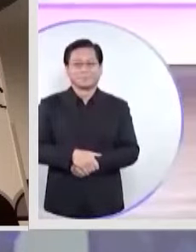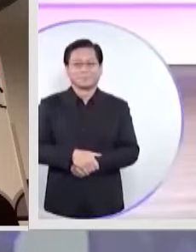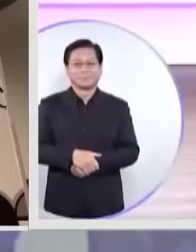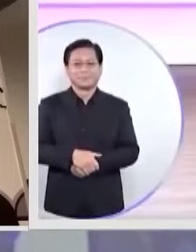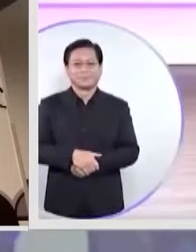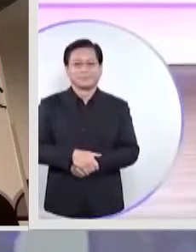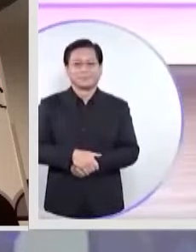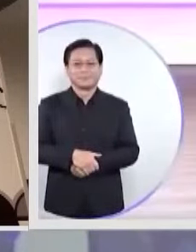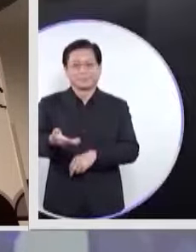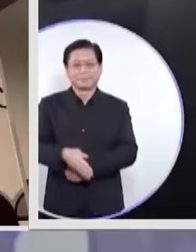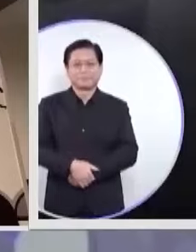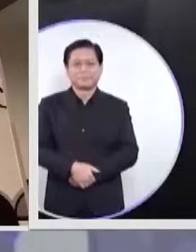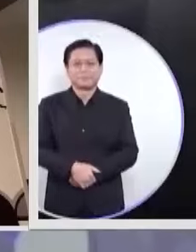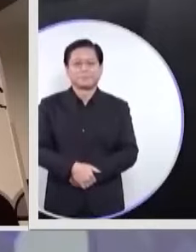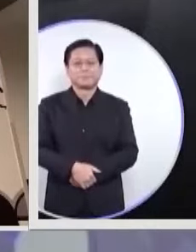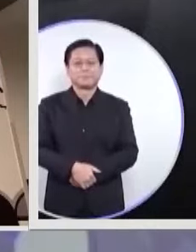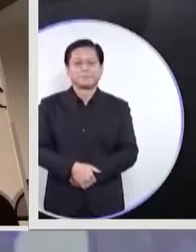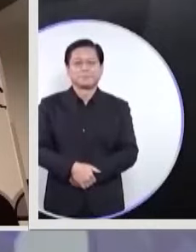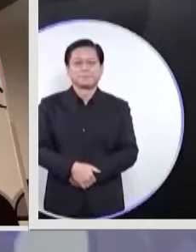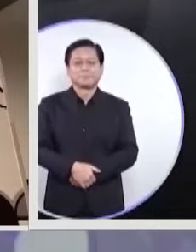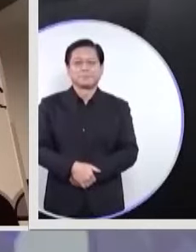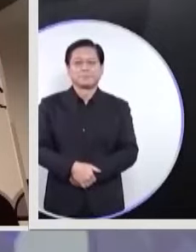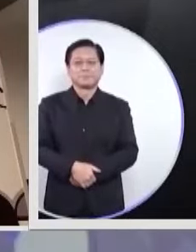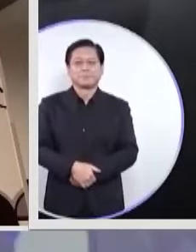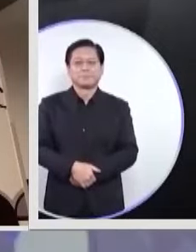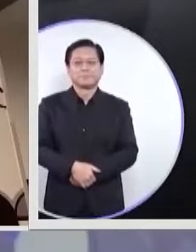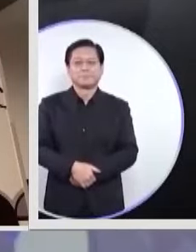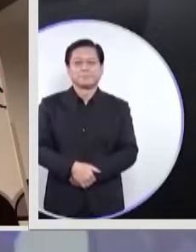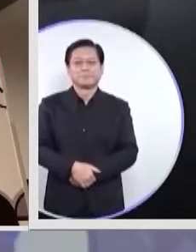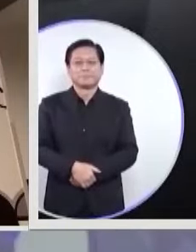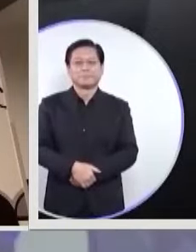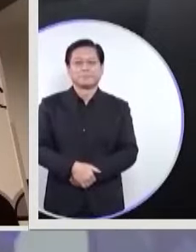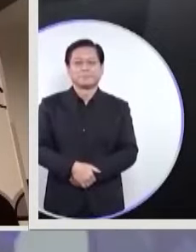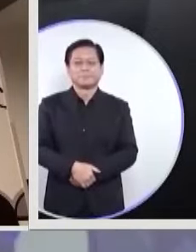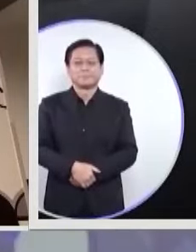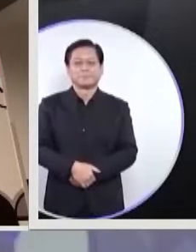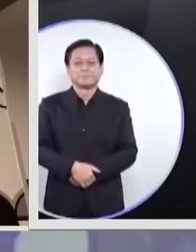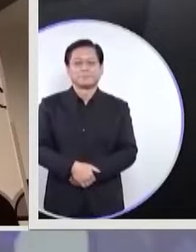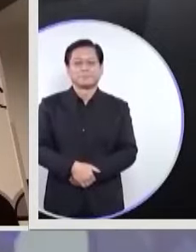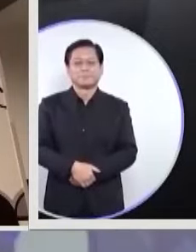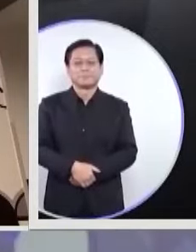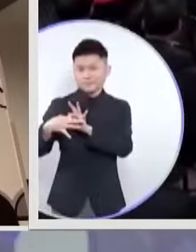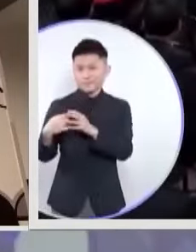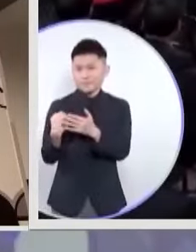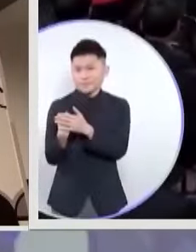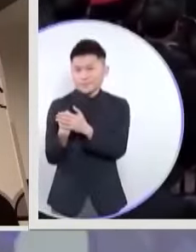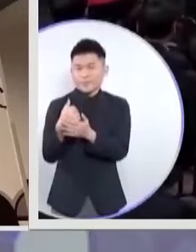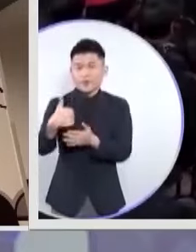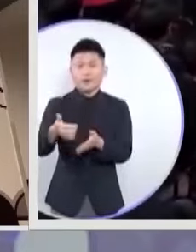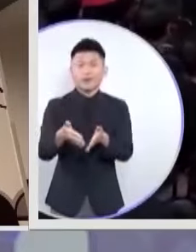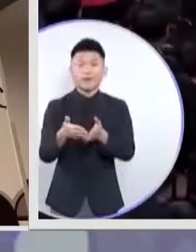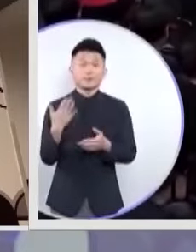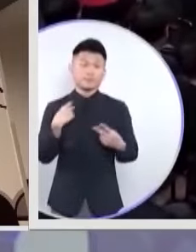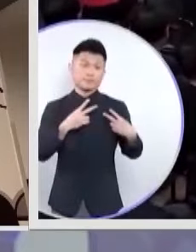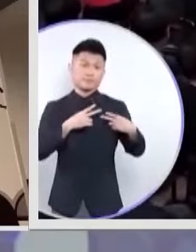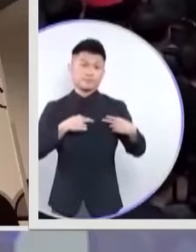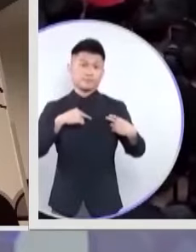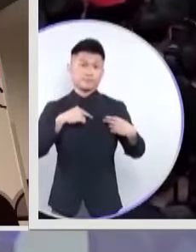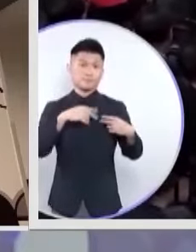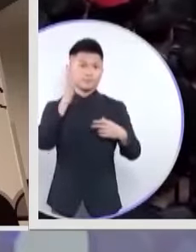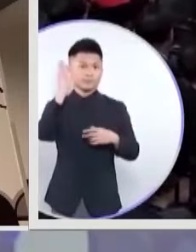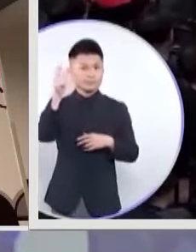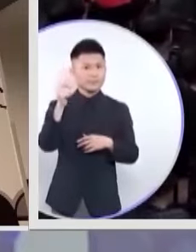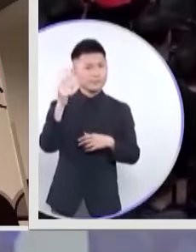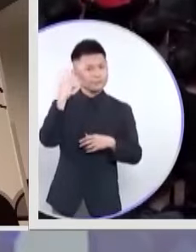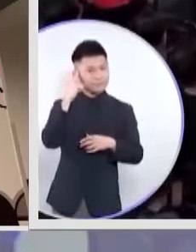apelaram pra administração de biden parar de enviar o que chamaram de sinais errados as forças separatistas de independência